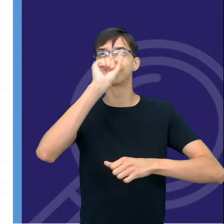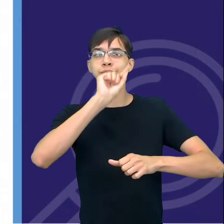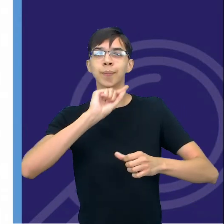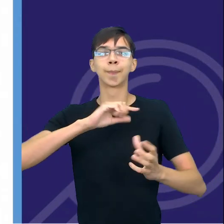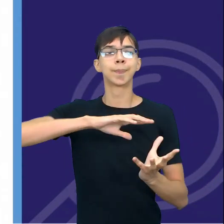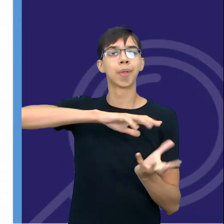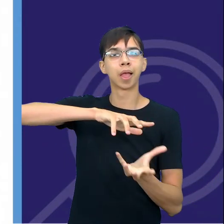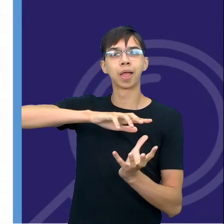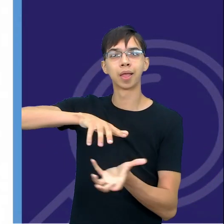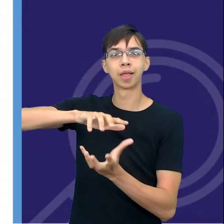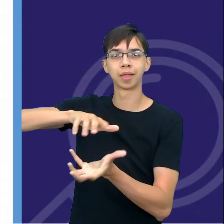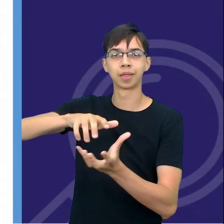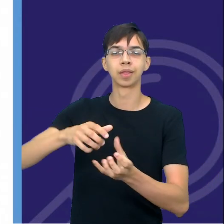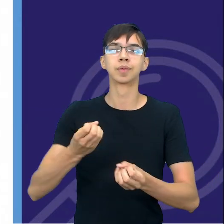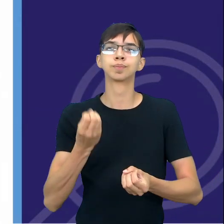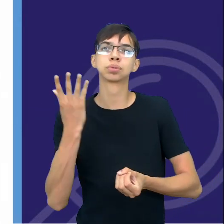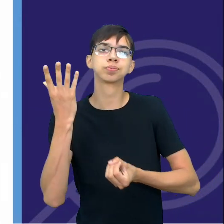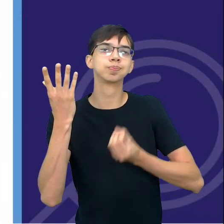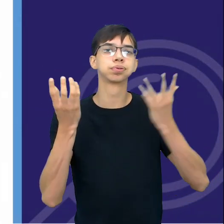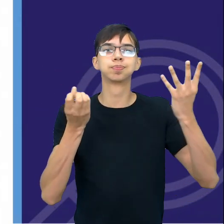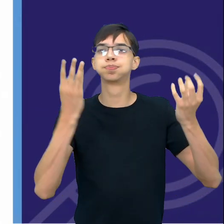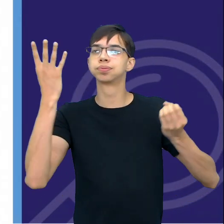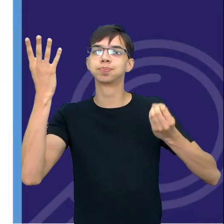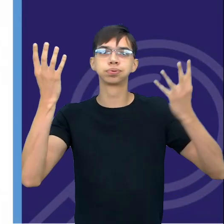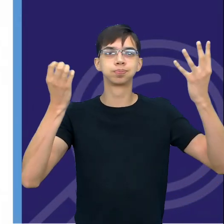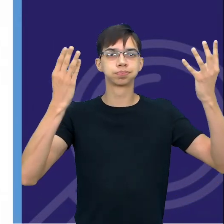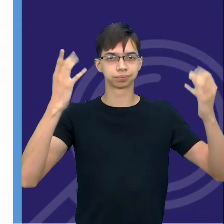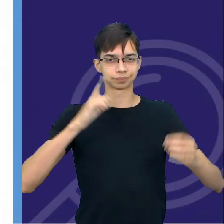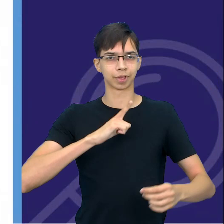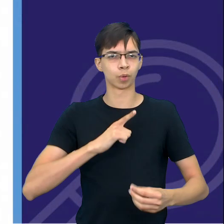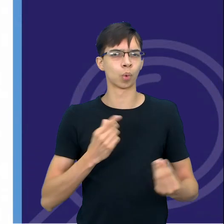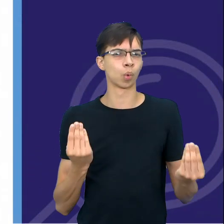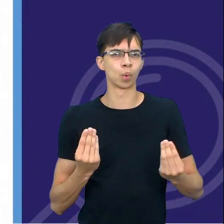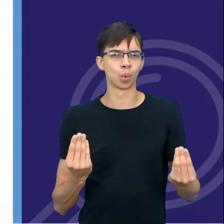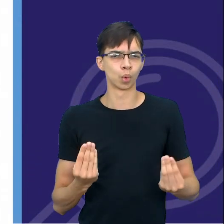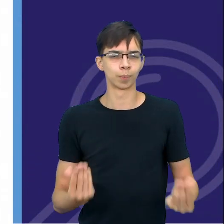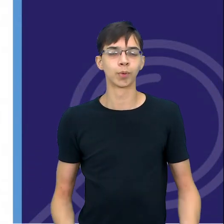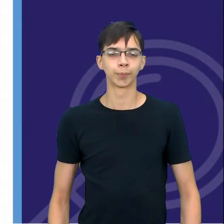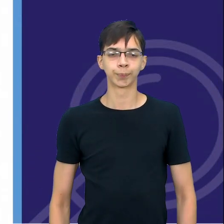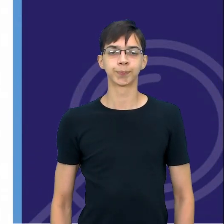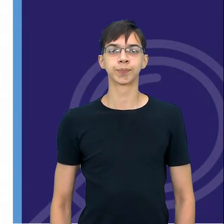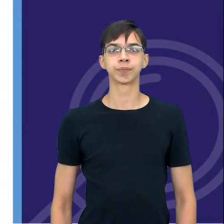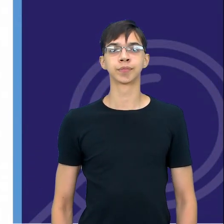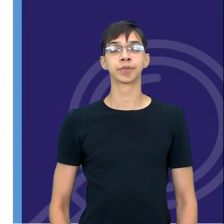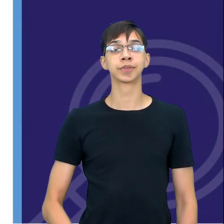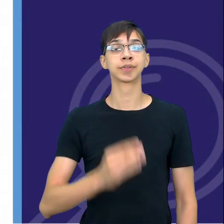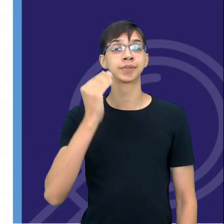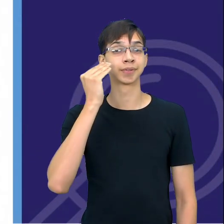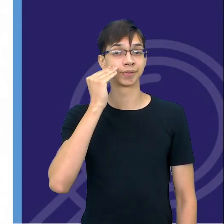sugere 6 textos, então, para a gente tentar otimizar,